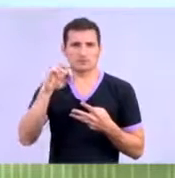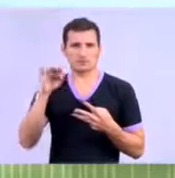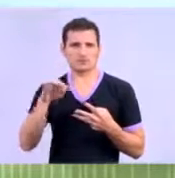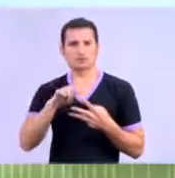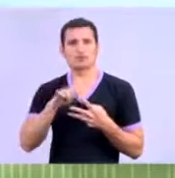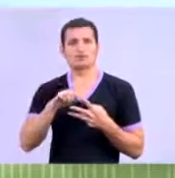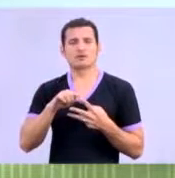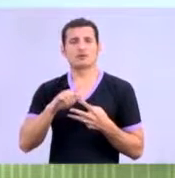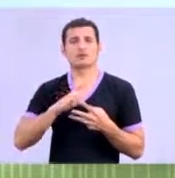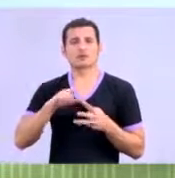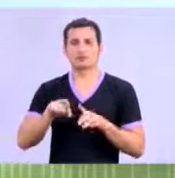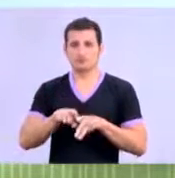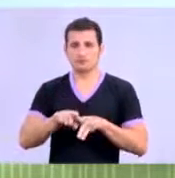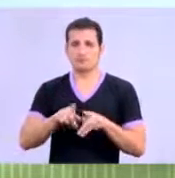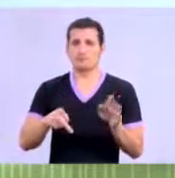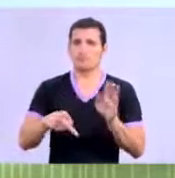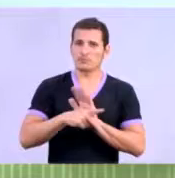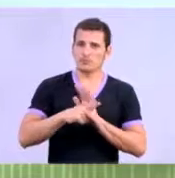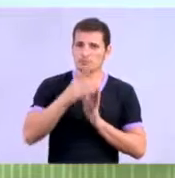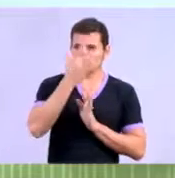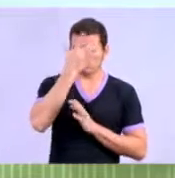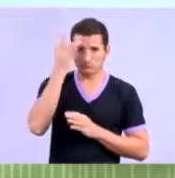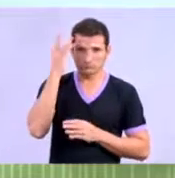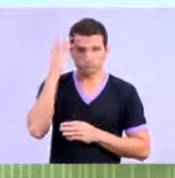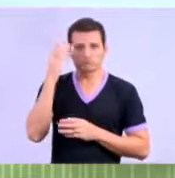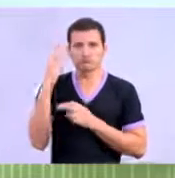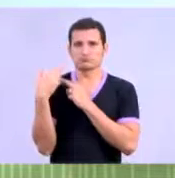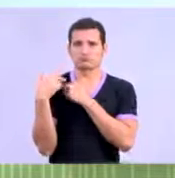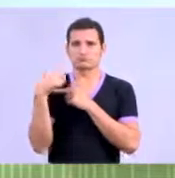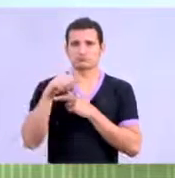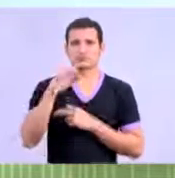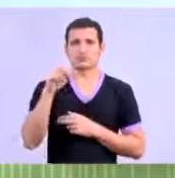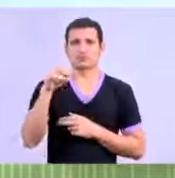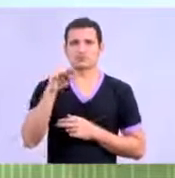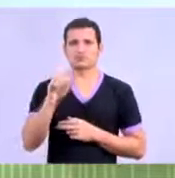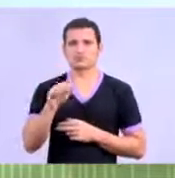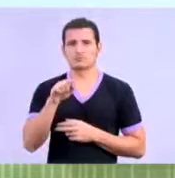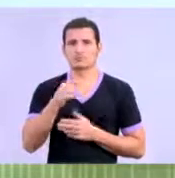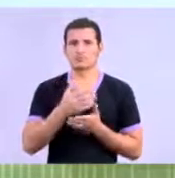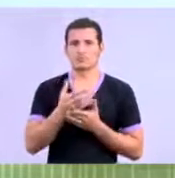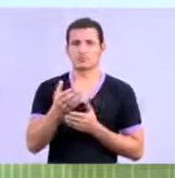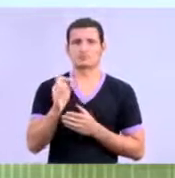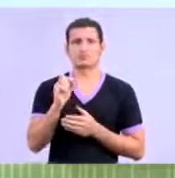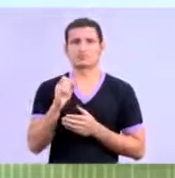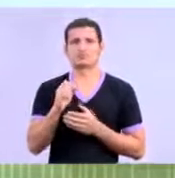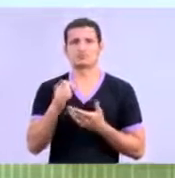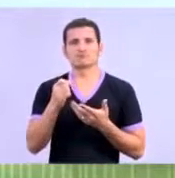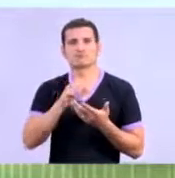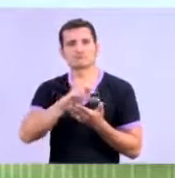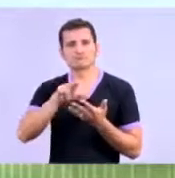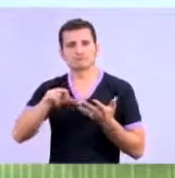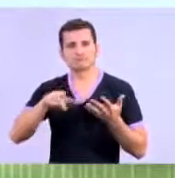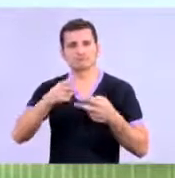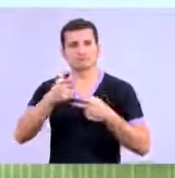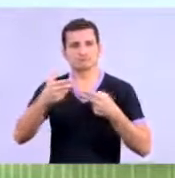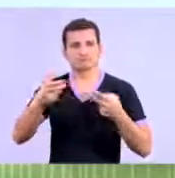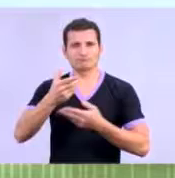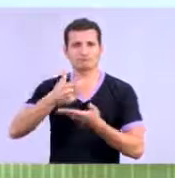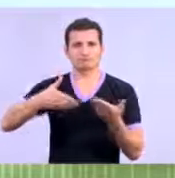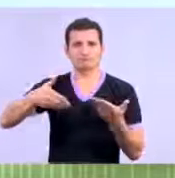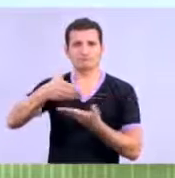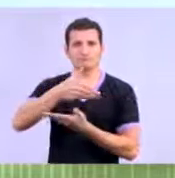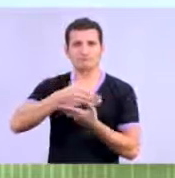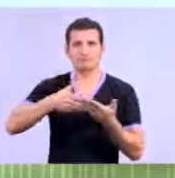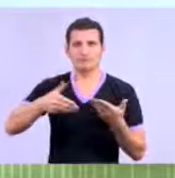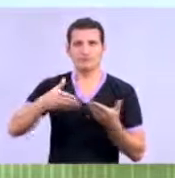um titular, uma pessoa que é responsável por essa conta corrente. Então você começa a criar uma teia, né, de objetos interrelacionados.